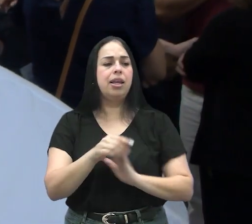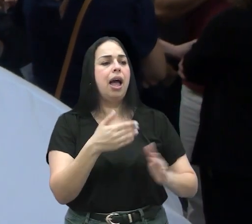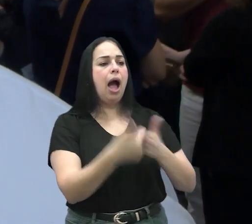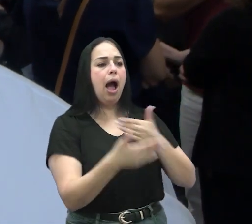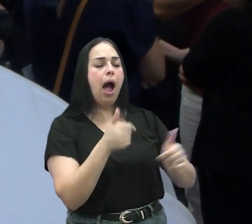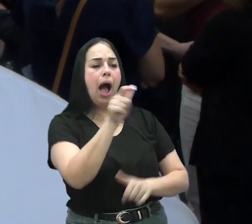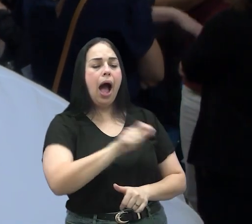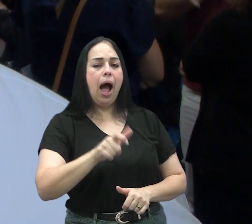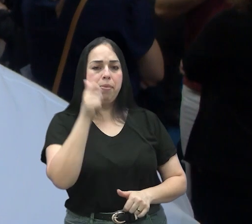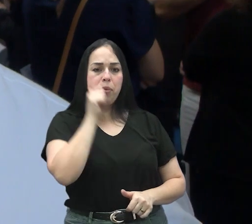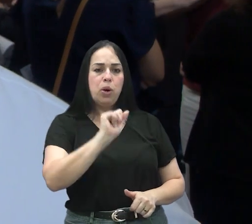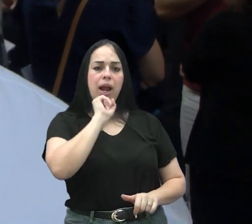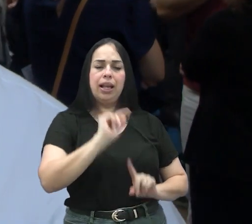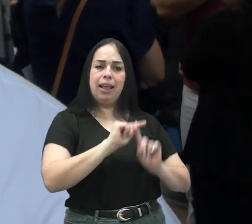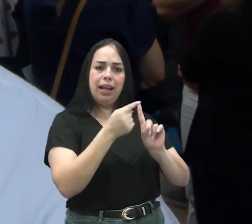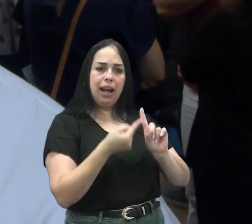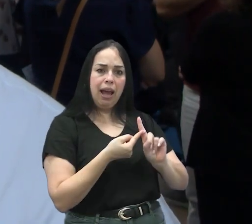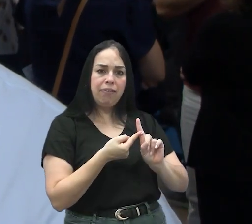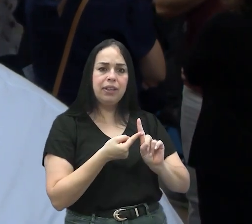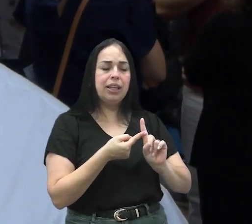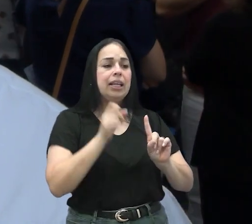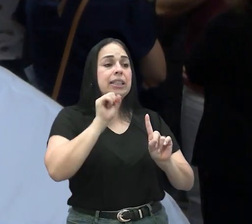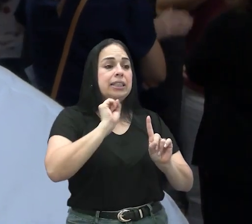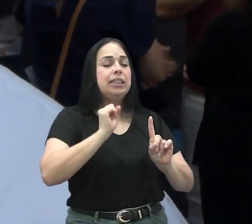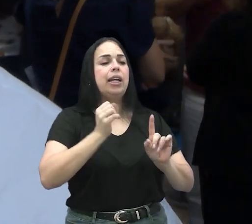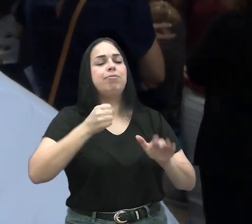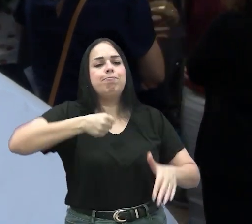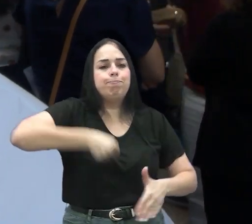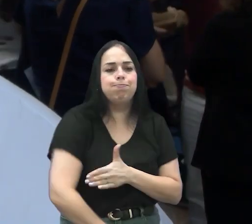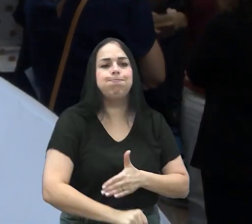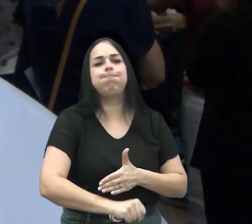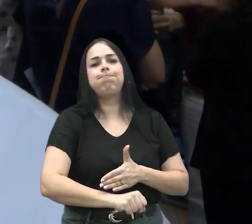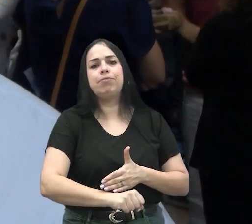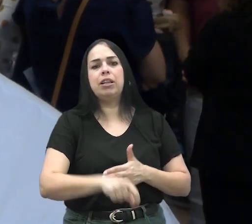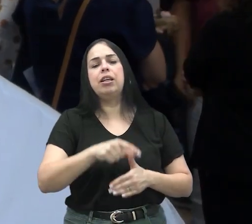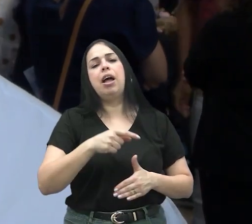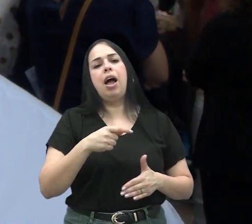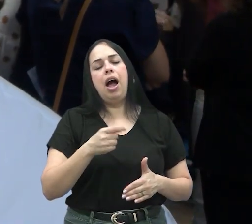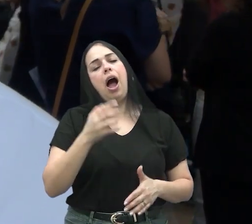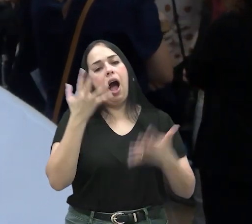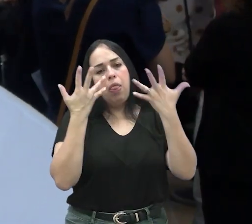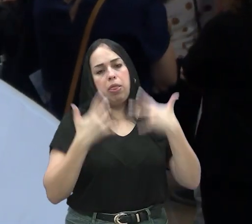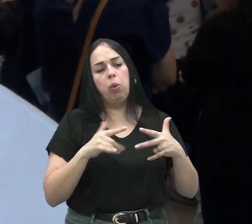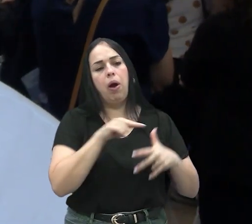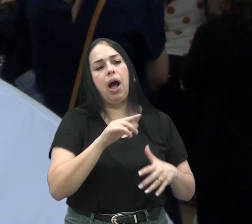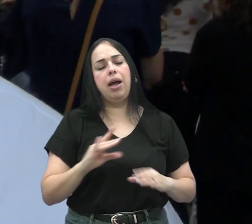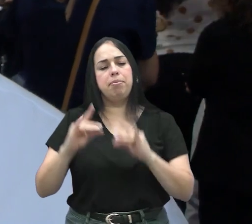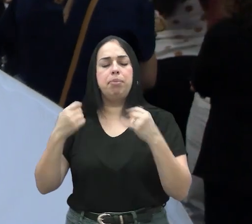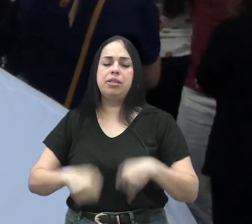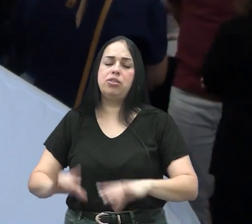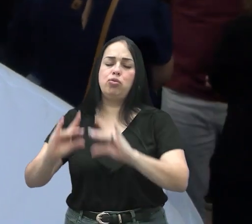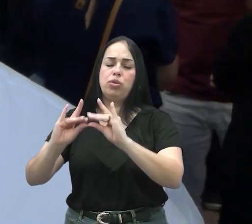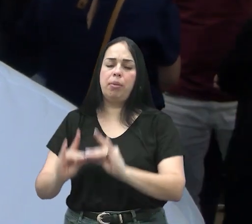que permita às mães, independente da idade gestacional, poder sepultar o seu filho, dar este sepultamento digno,